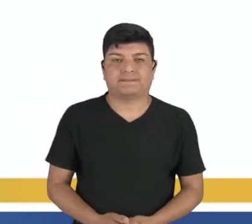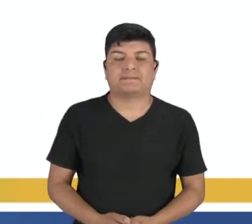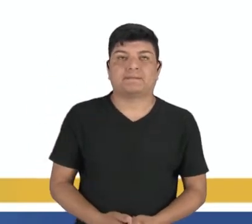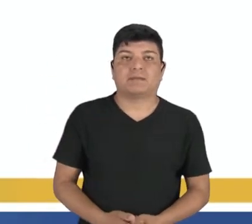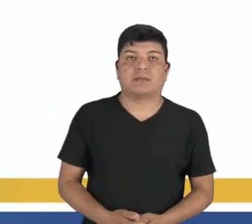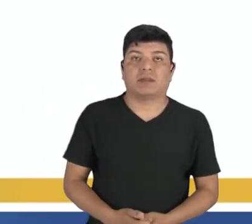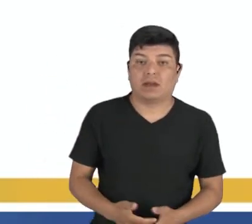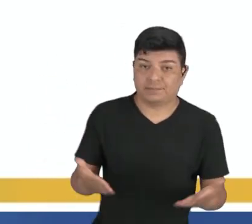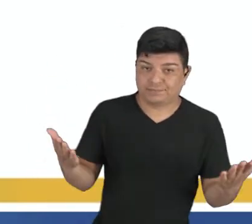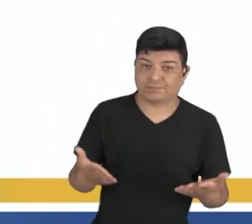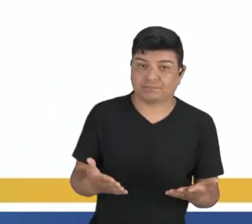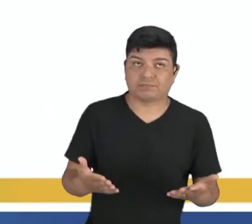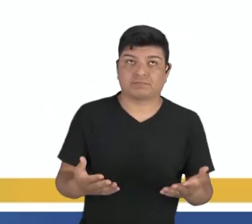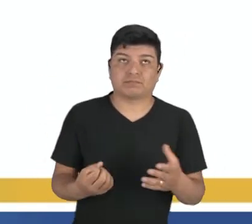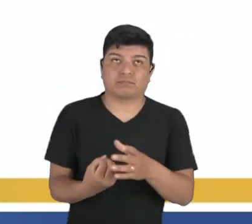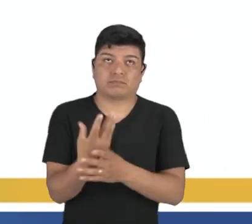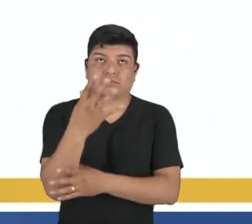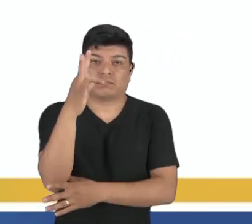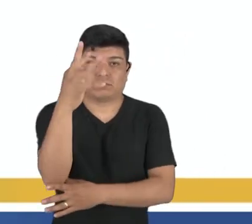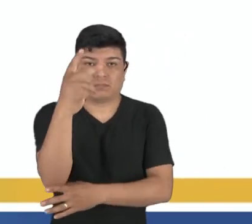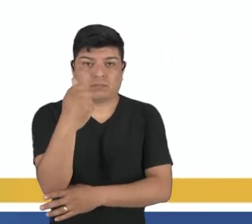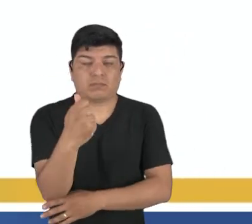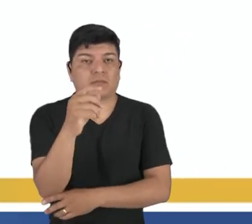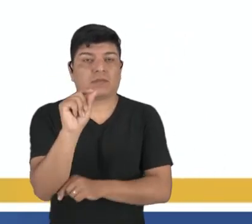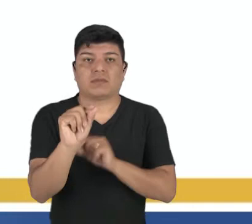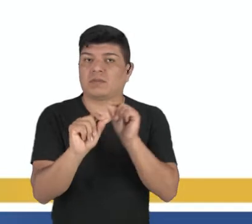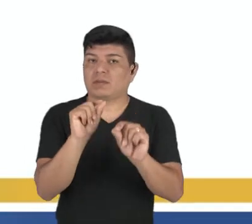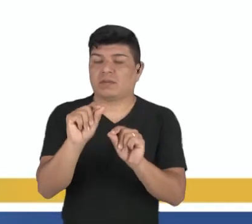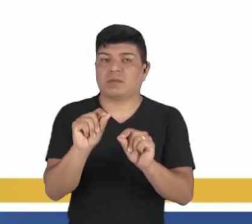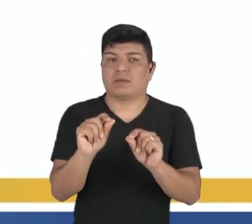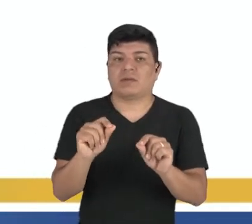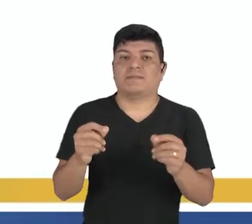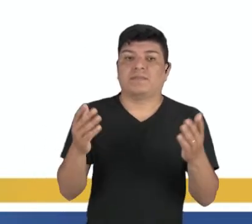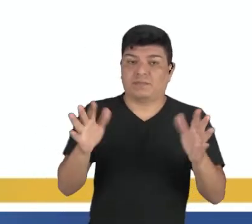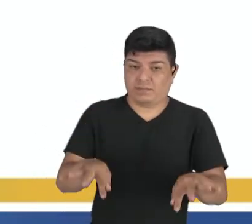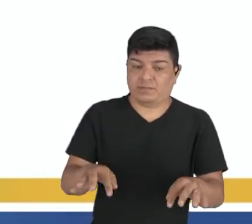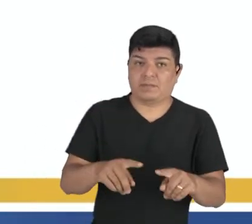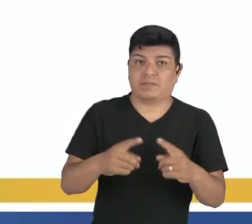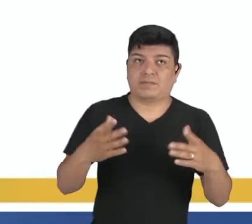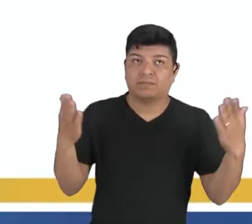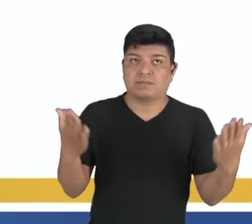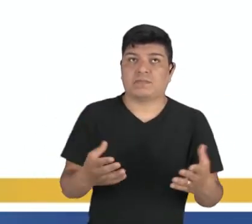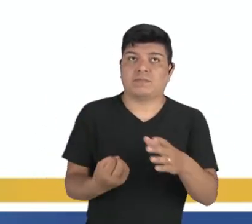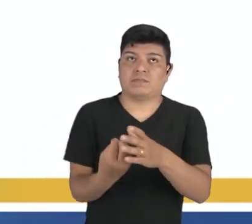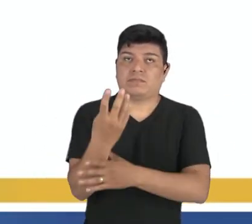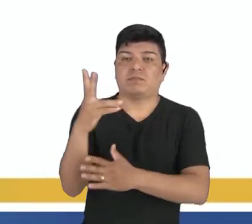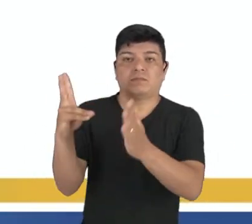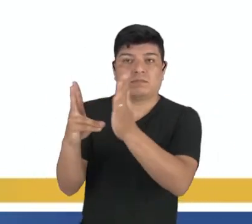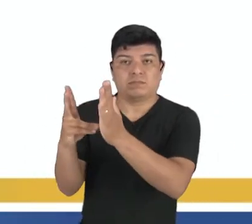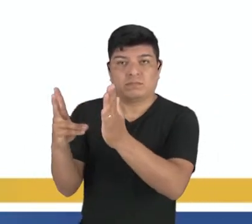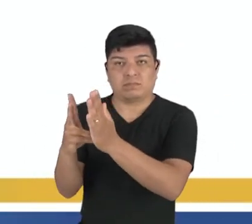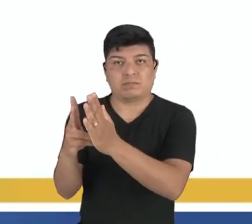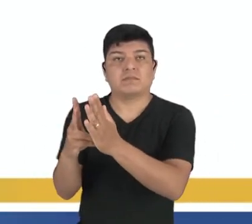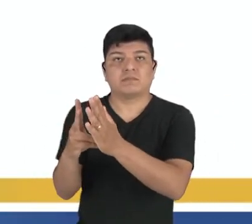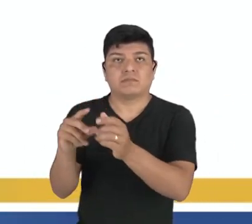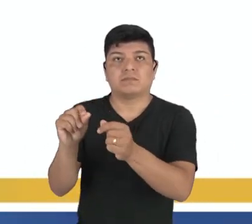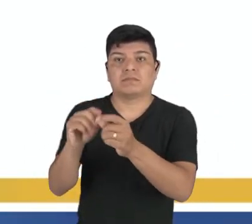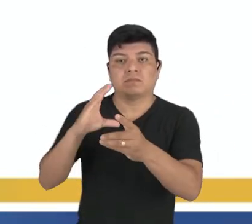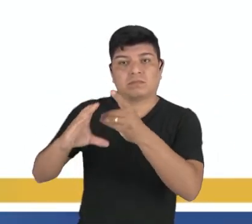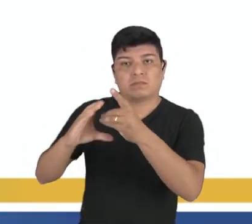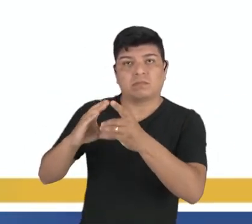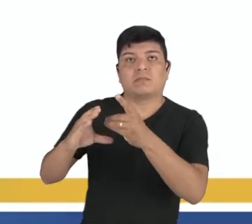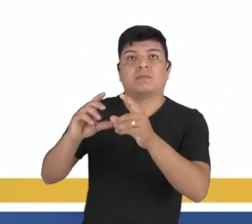partir para as danças de origens indígenas, tá? As danças indígenas são usadas como rituais, com